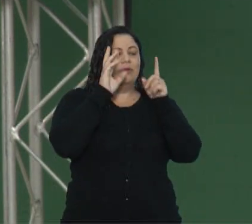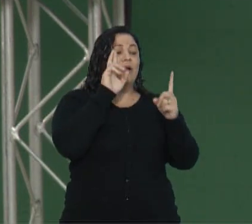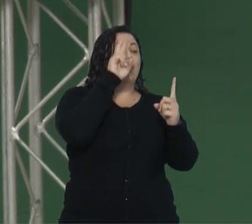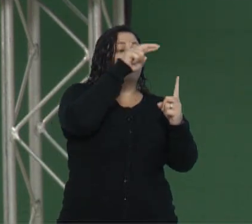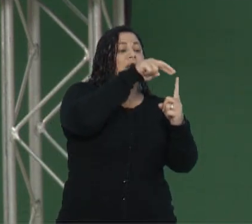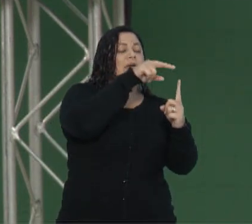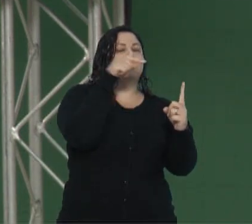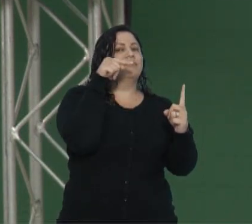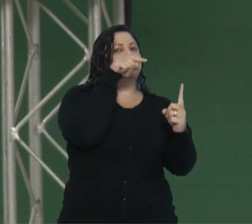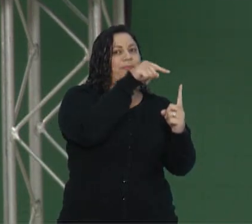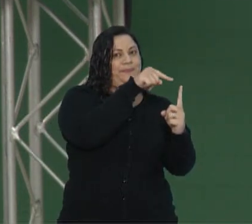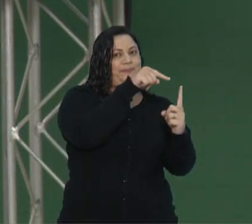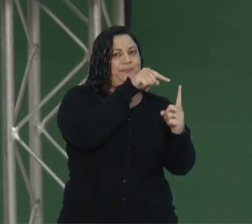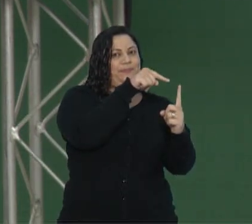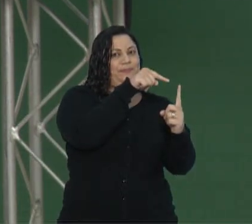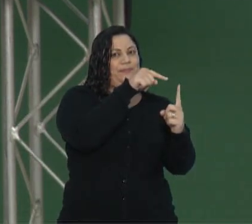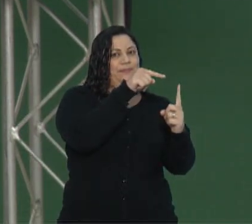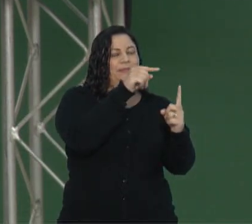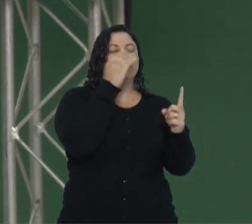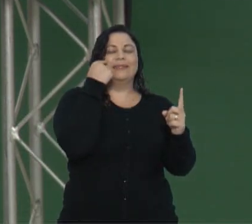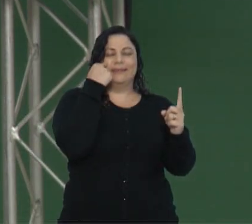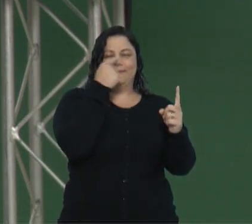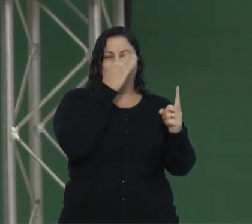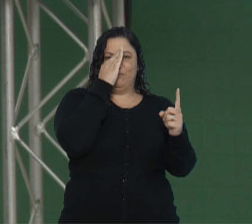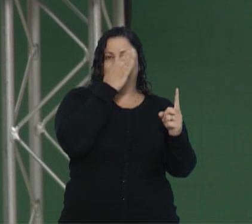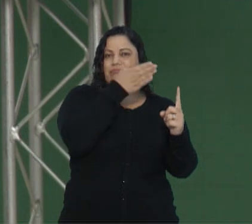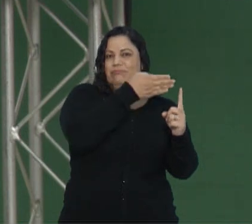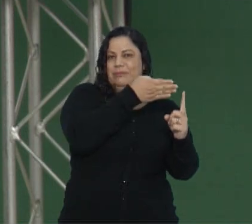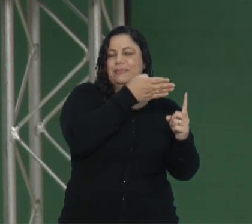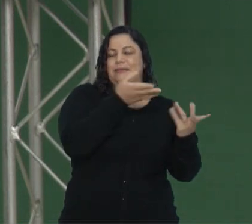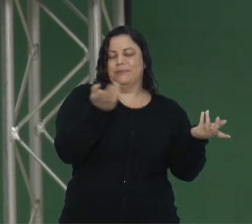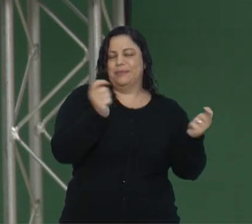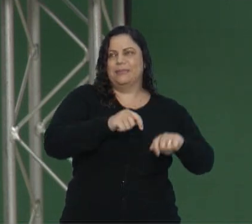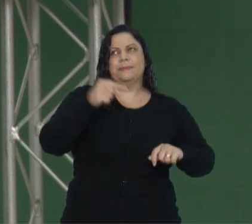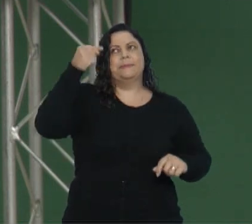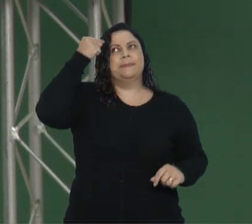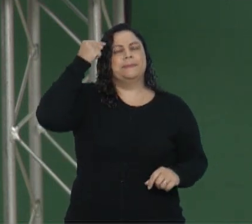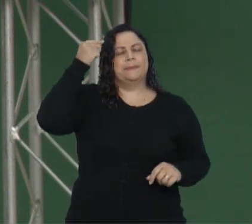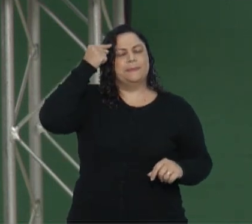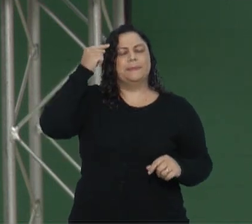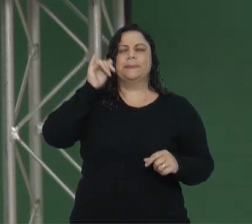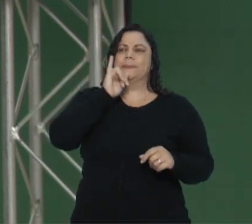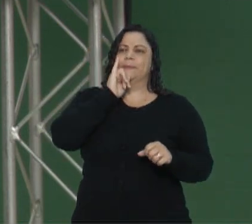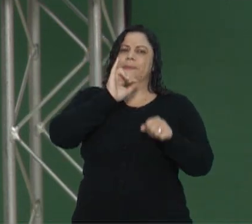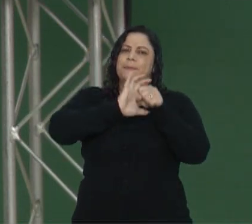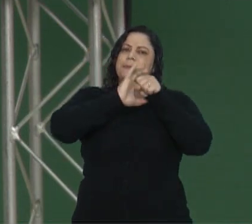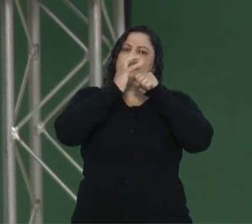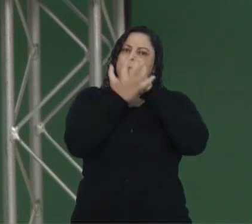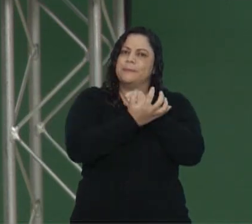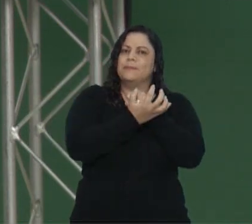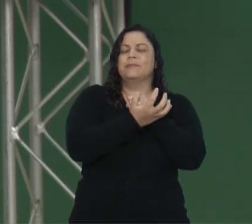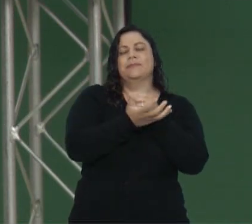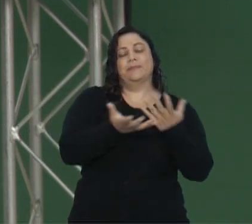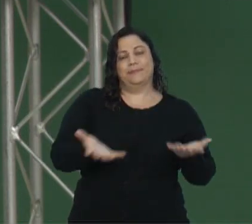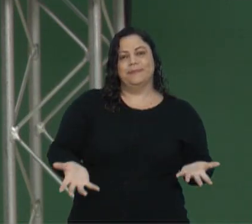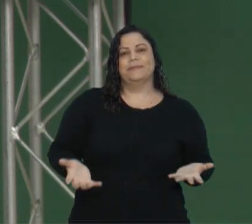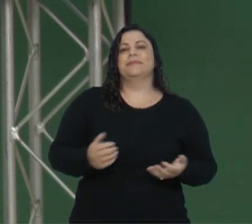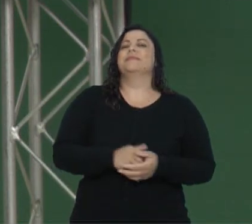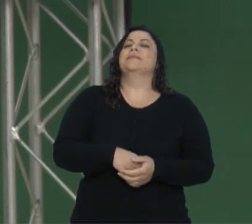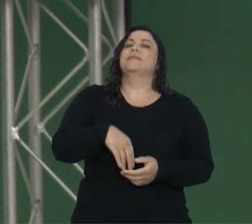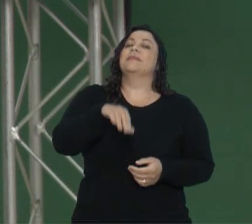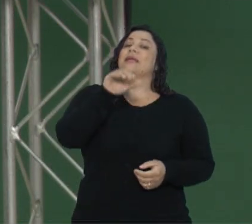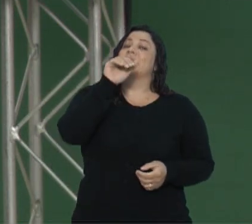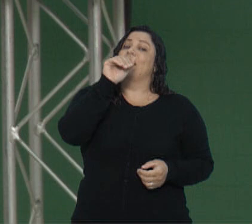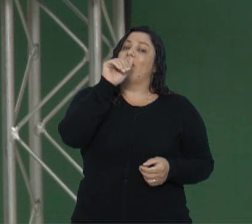vírus específico. Se a gente for pensar, aí a gente poderia pensar aí ao COVID-19, tá certo? Então, ao